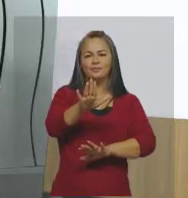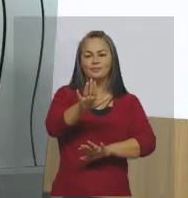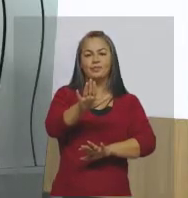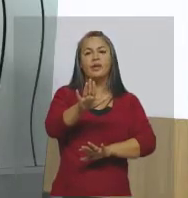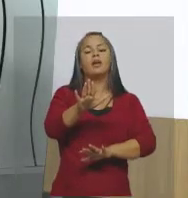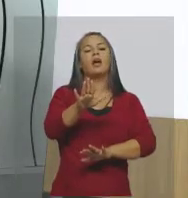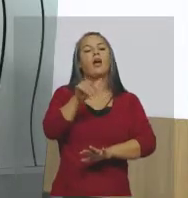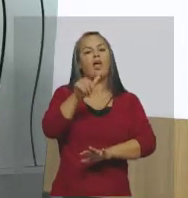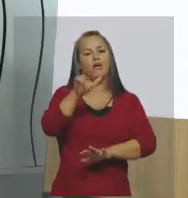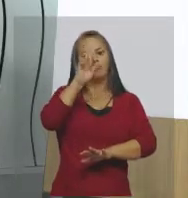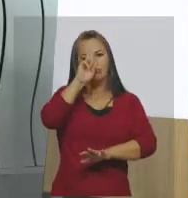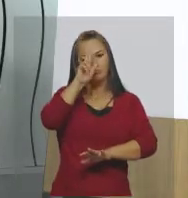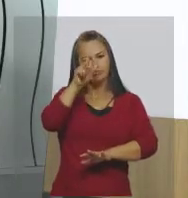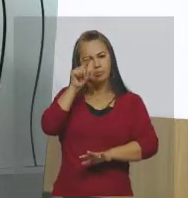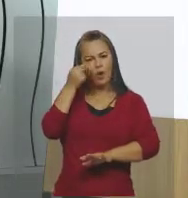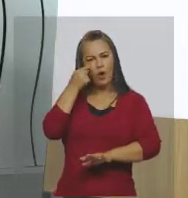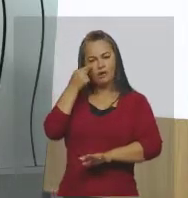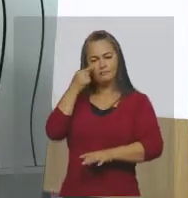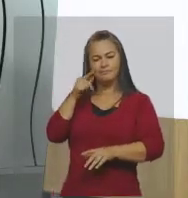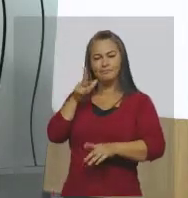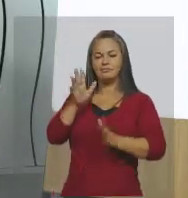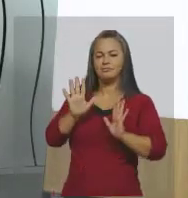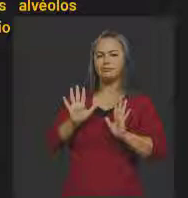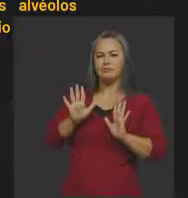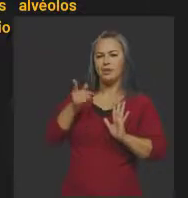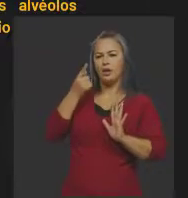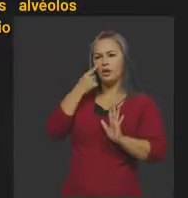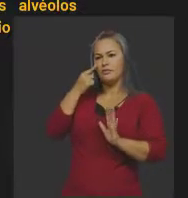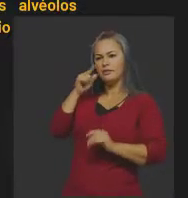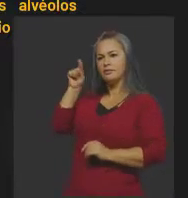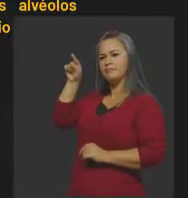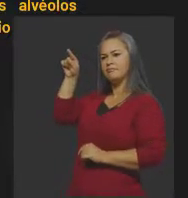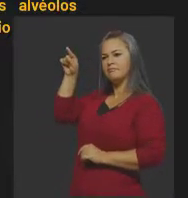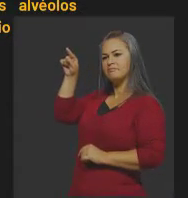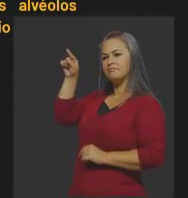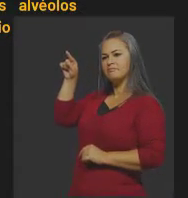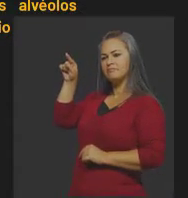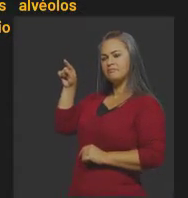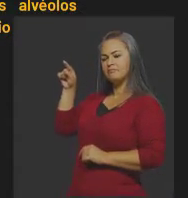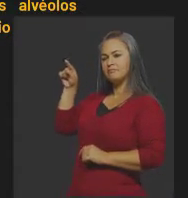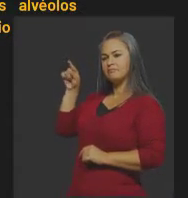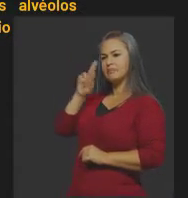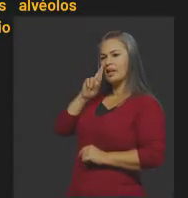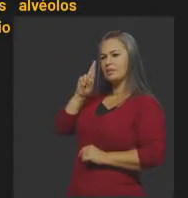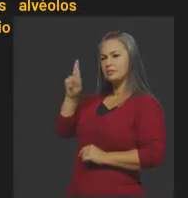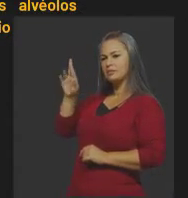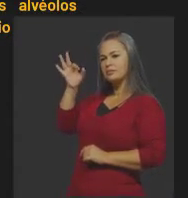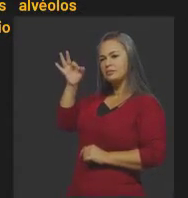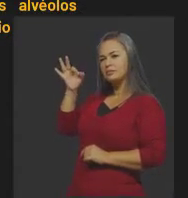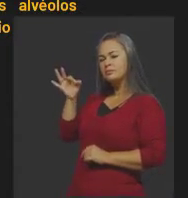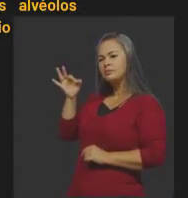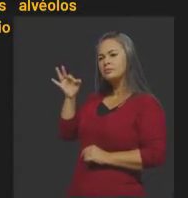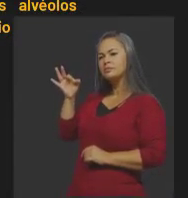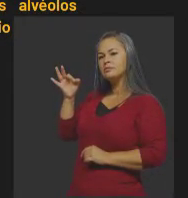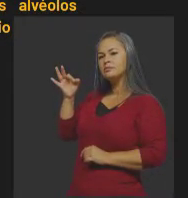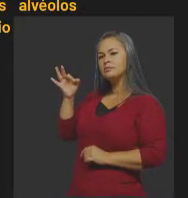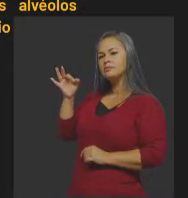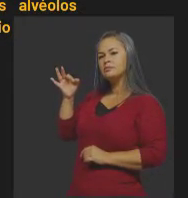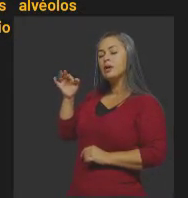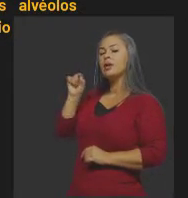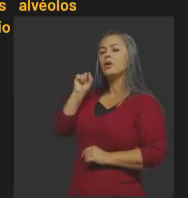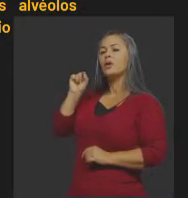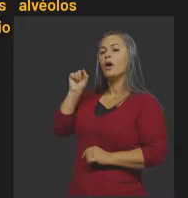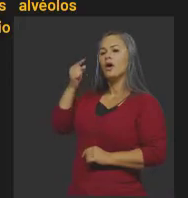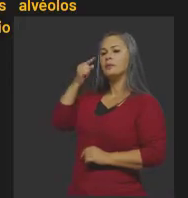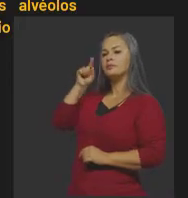vou corrigir esse pecado aqui. Vamos deixar aqui um pouquinho a tela para você olhar a resposta aqui da forma que está escrito aqui. A hematose